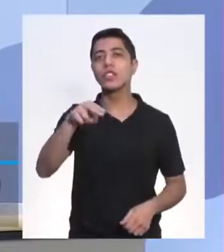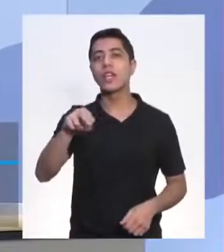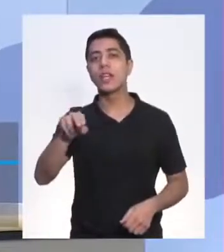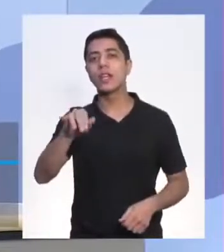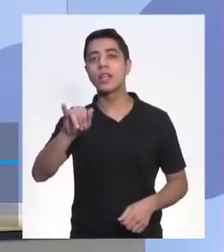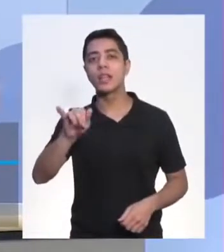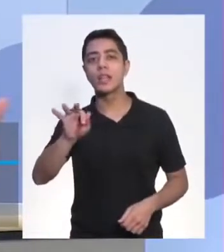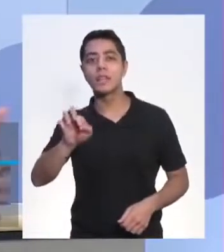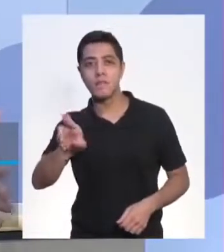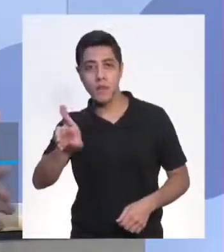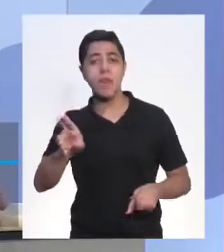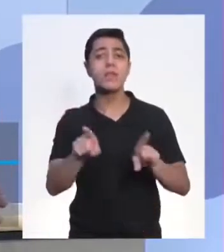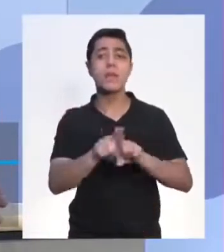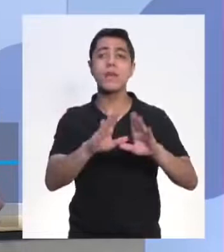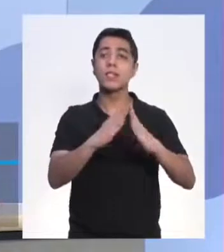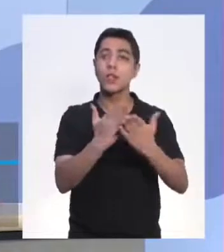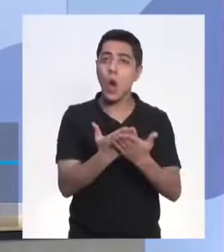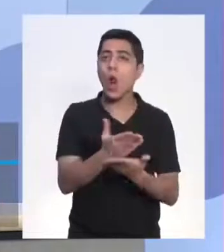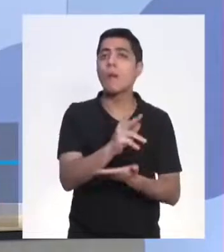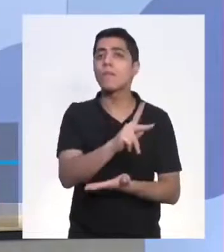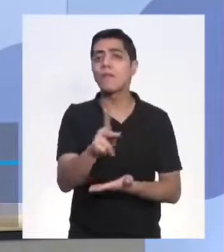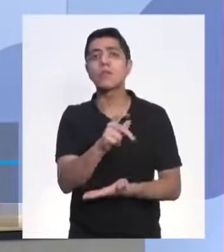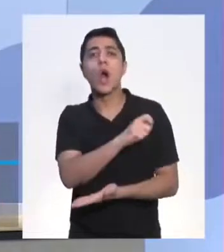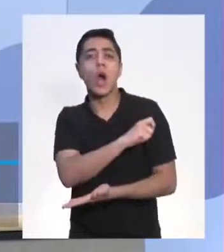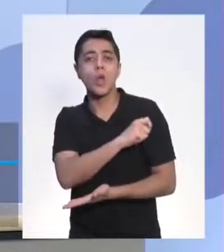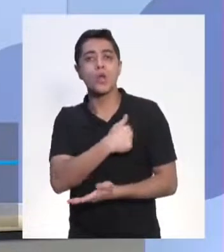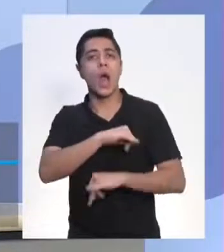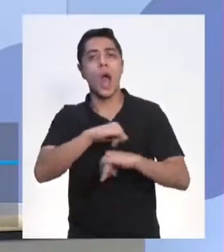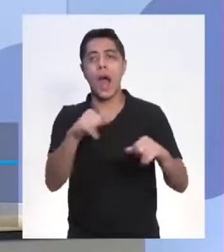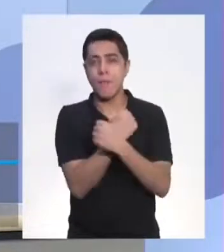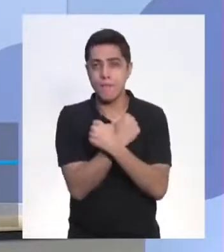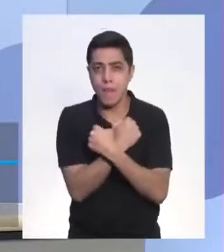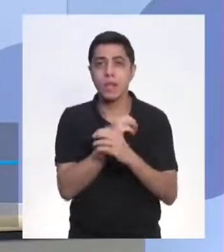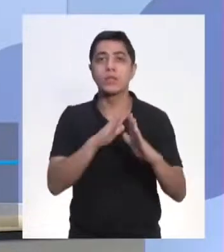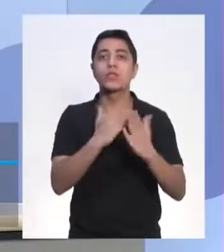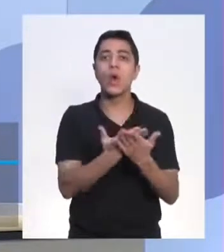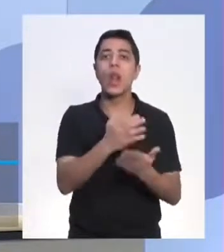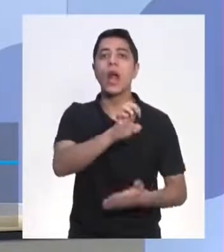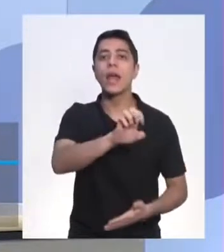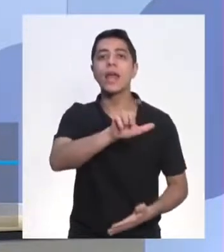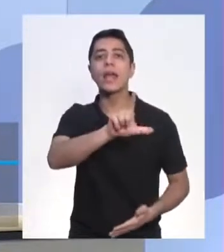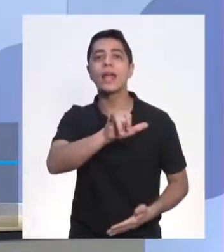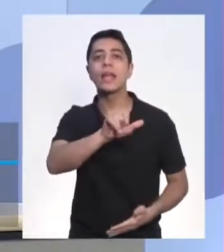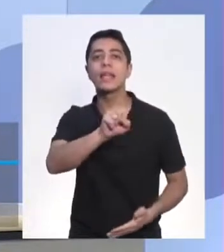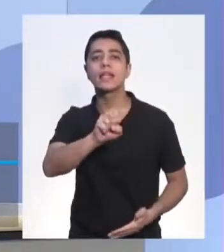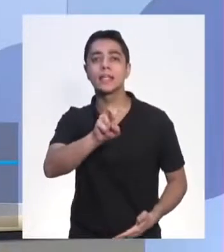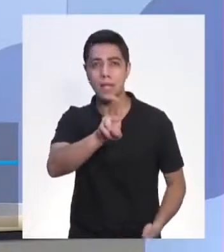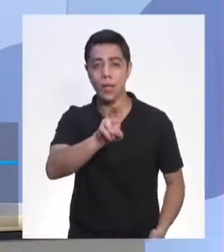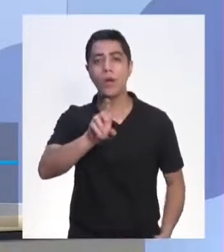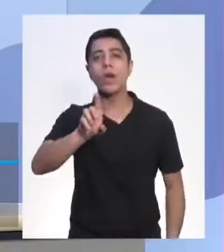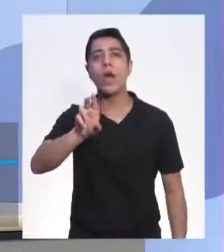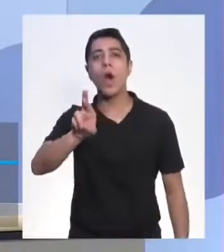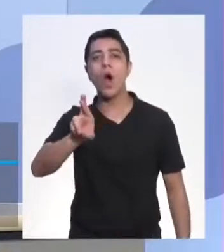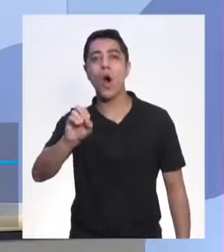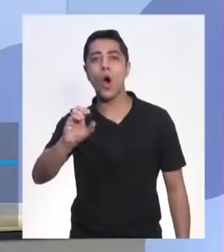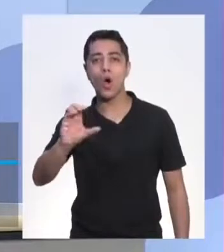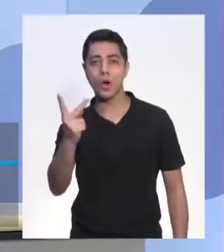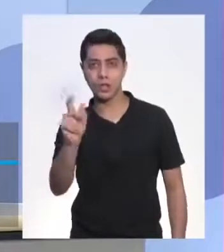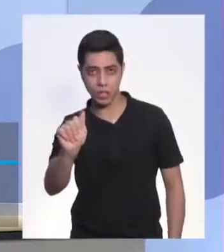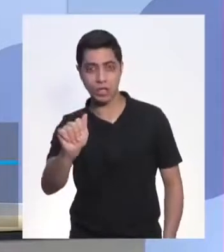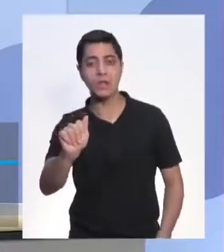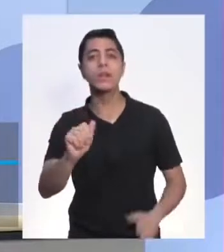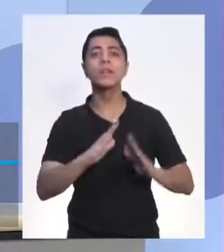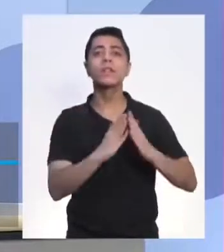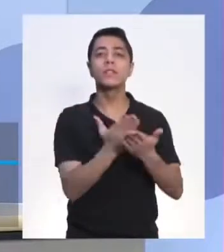para os professores e para os alunos dessas escolas. Escola Eliseu de Empina Rocha, Escola